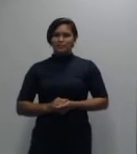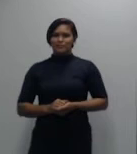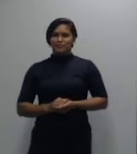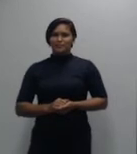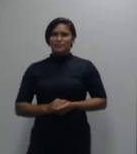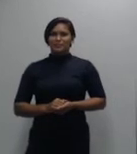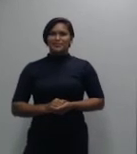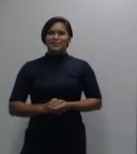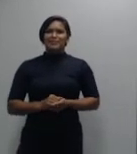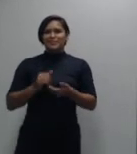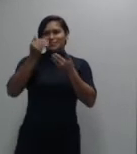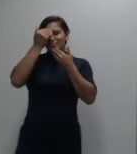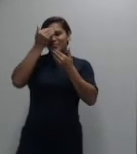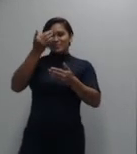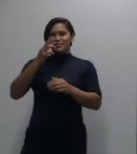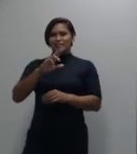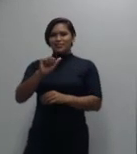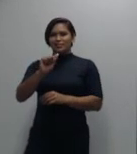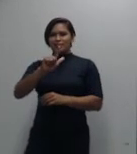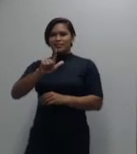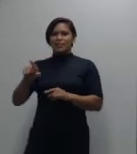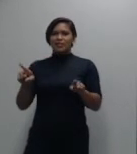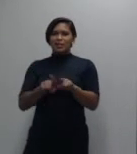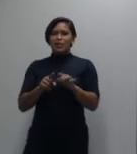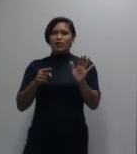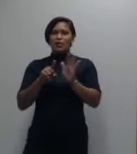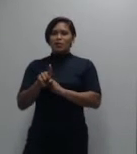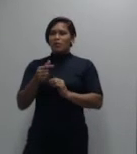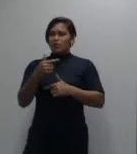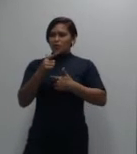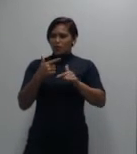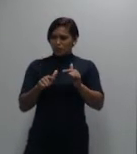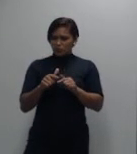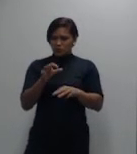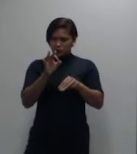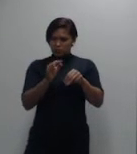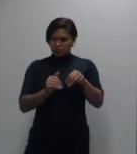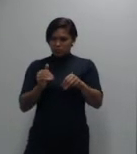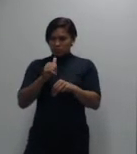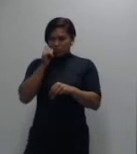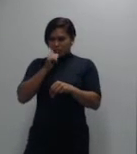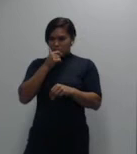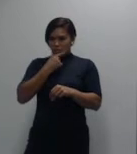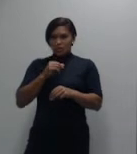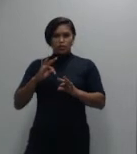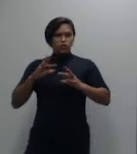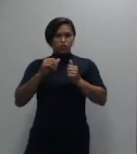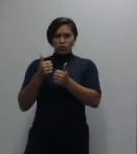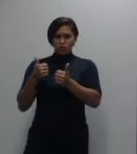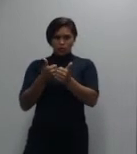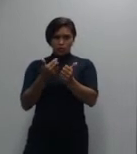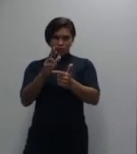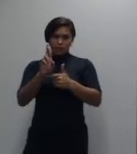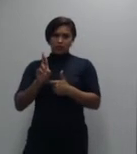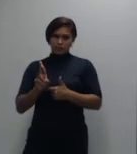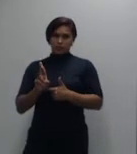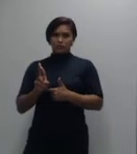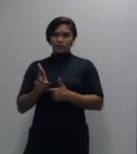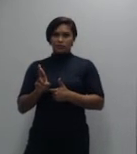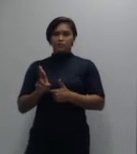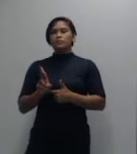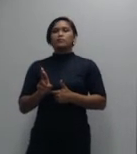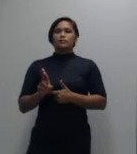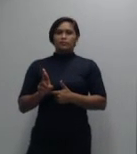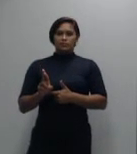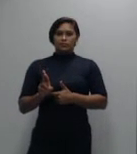e agradeço um excelente eu idade dos seus ministros e ministras se todos acompanha o relator bom